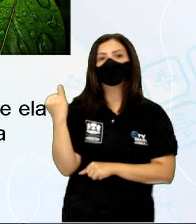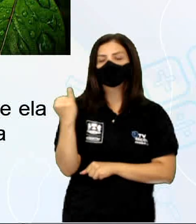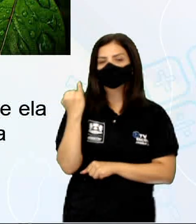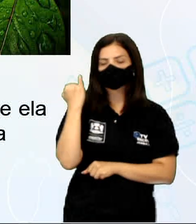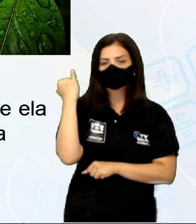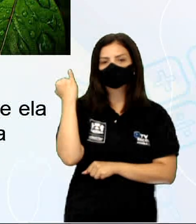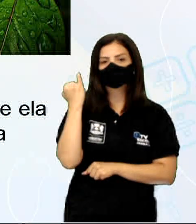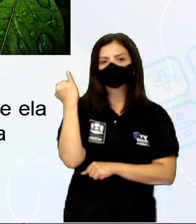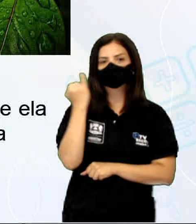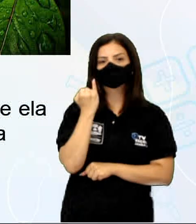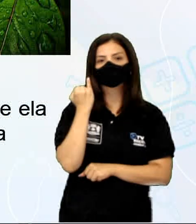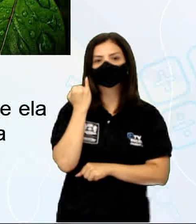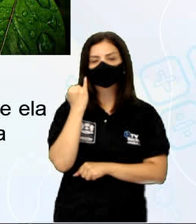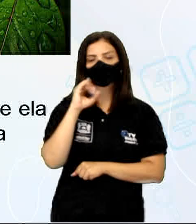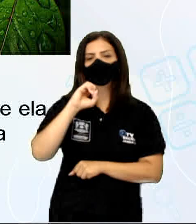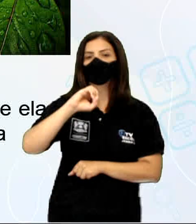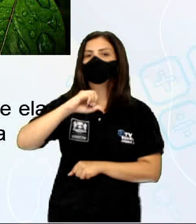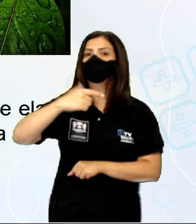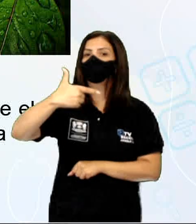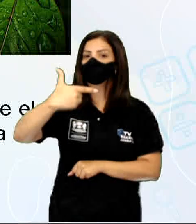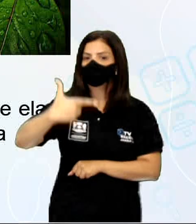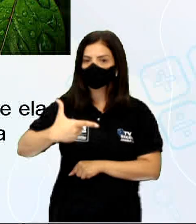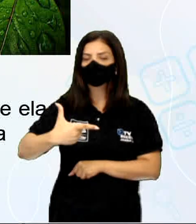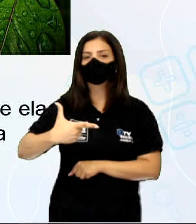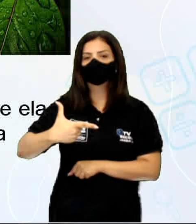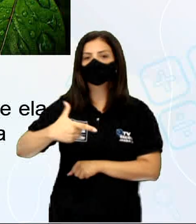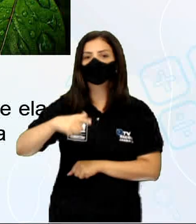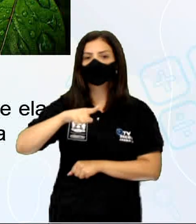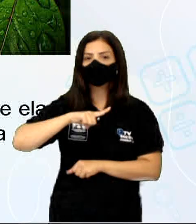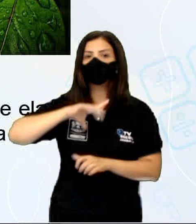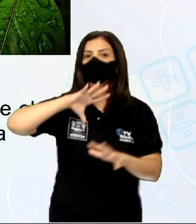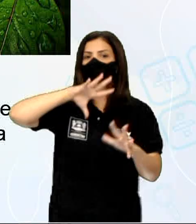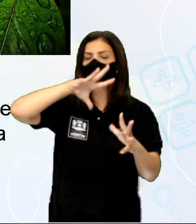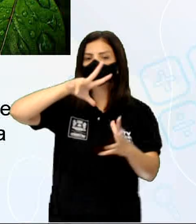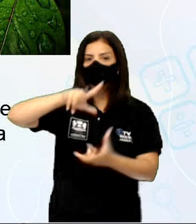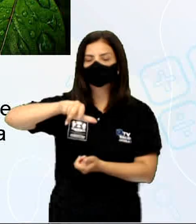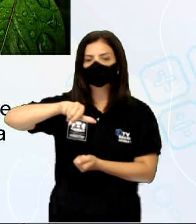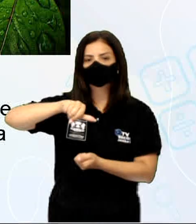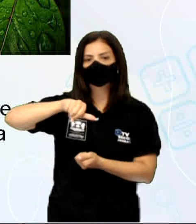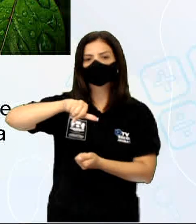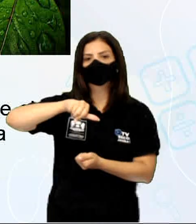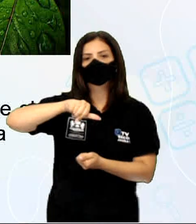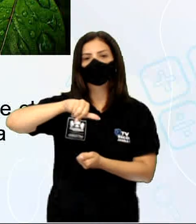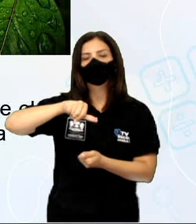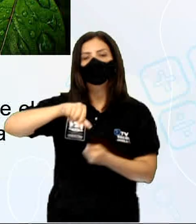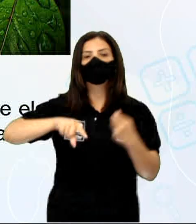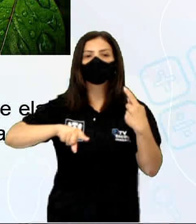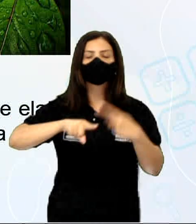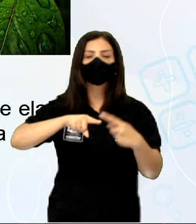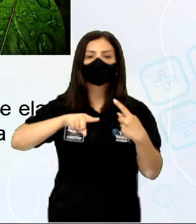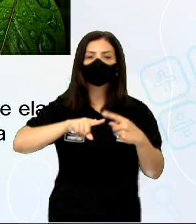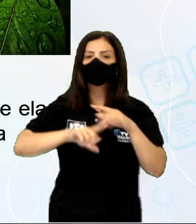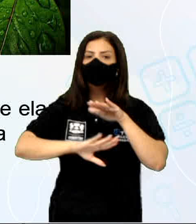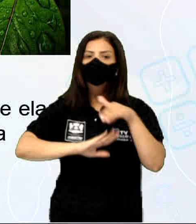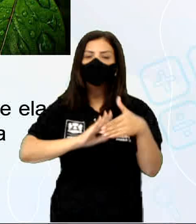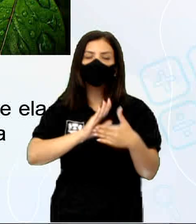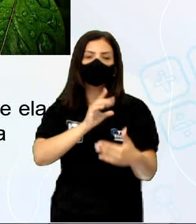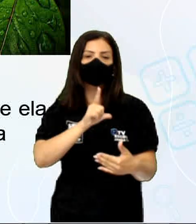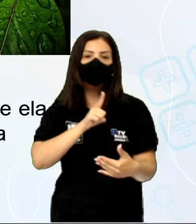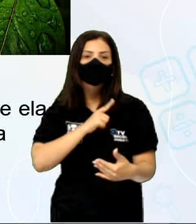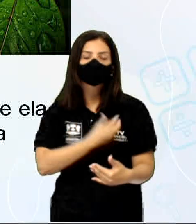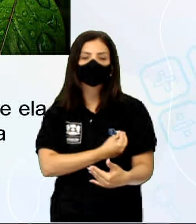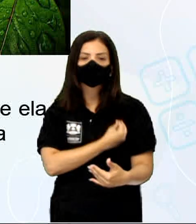a manutenção do oxigênio disponível no planeta. Porque quando os seres produtores realizam